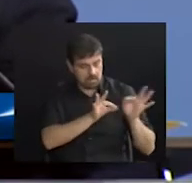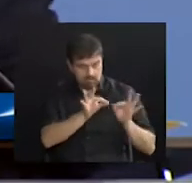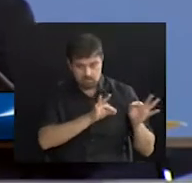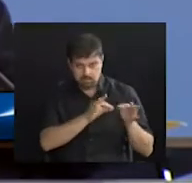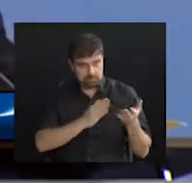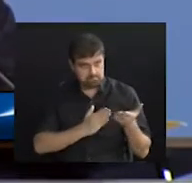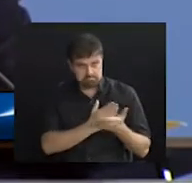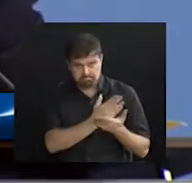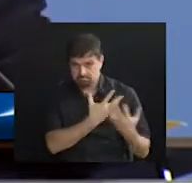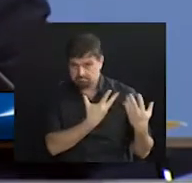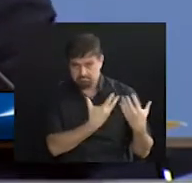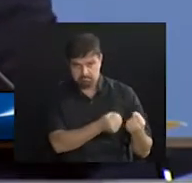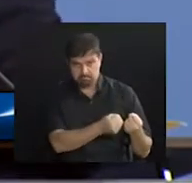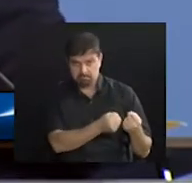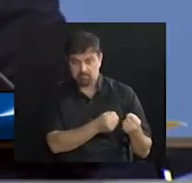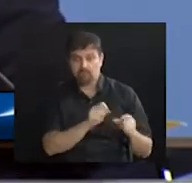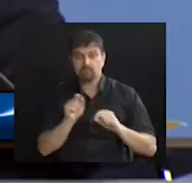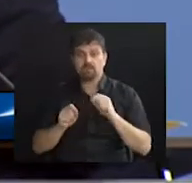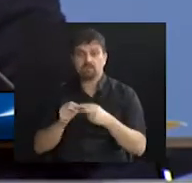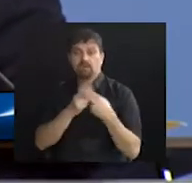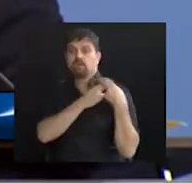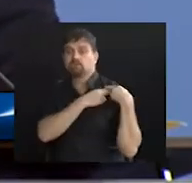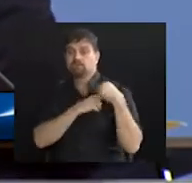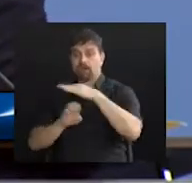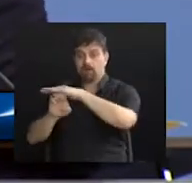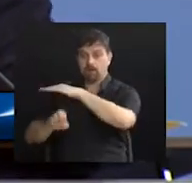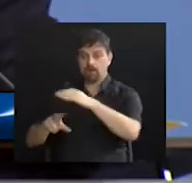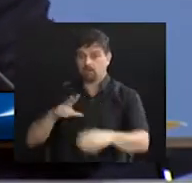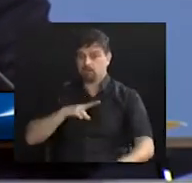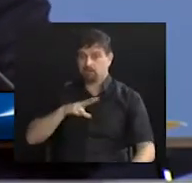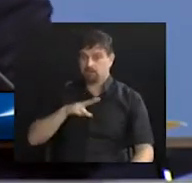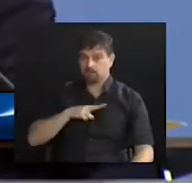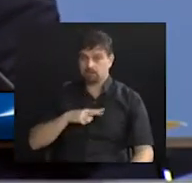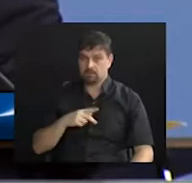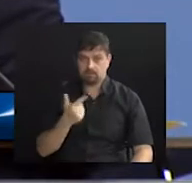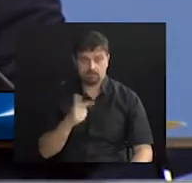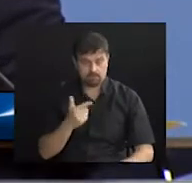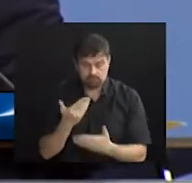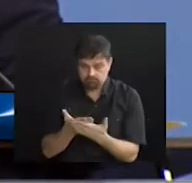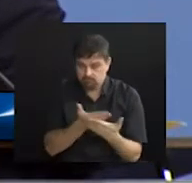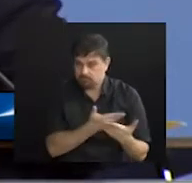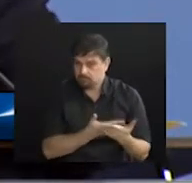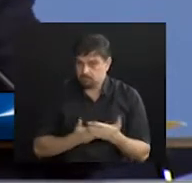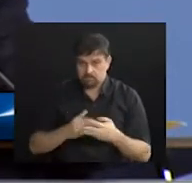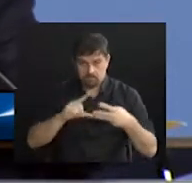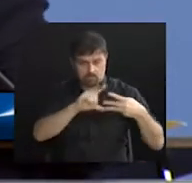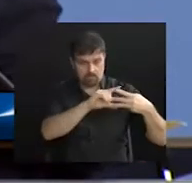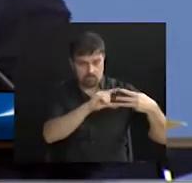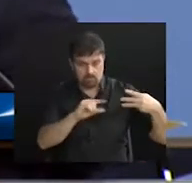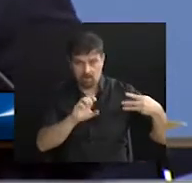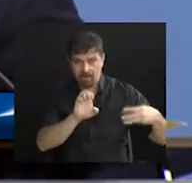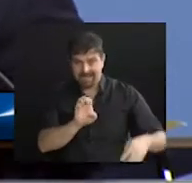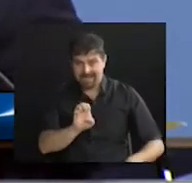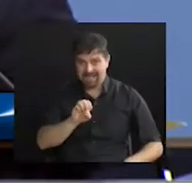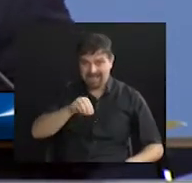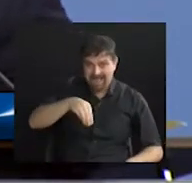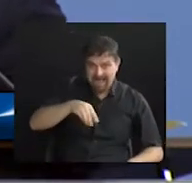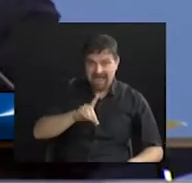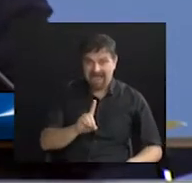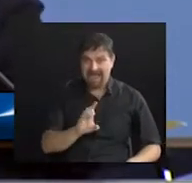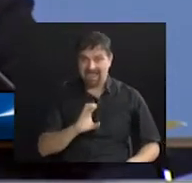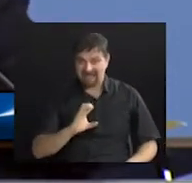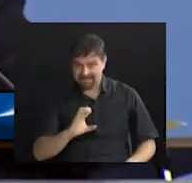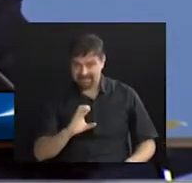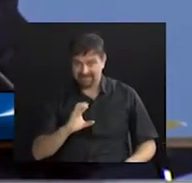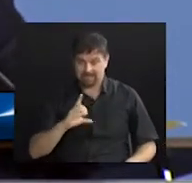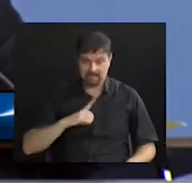da obra a obra está sendo conduzida por empresas privadas não tem um estudo da emdec sobre a